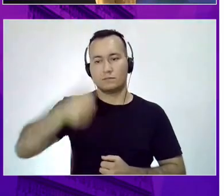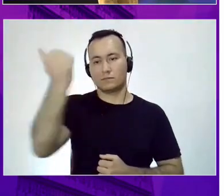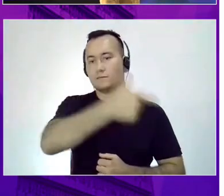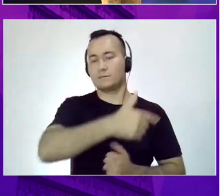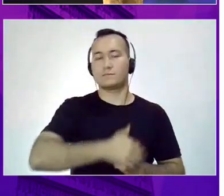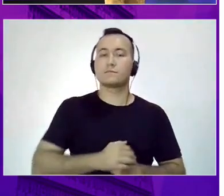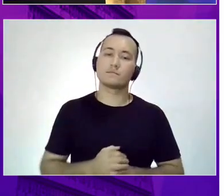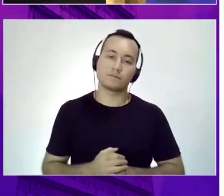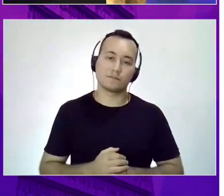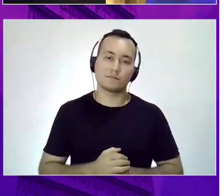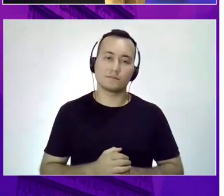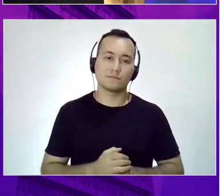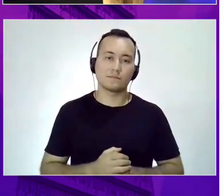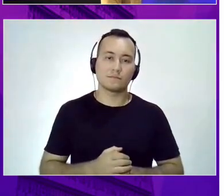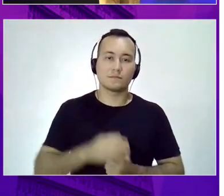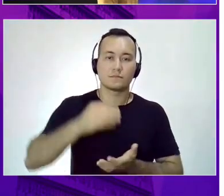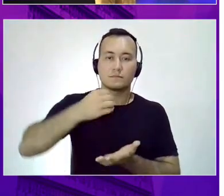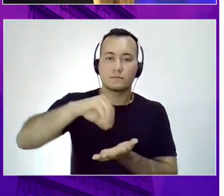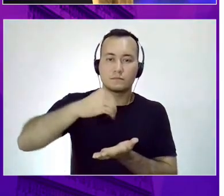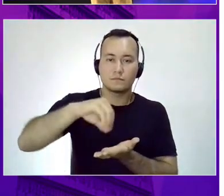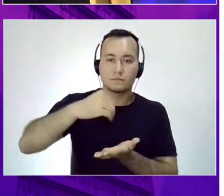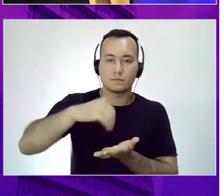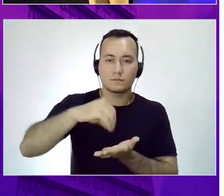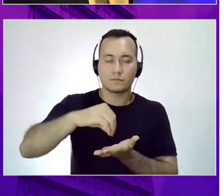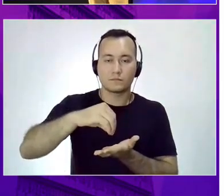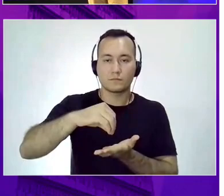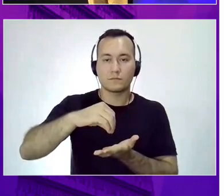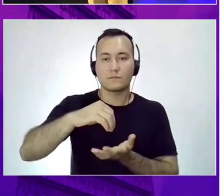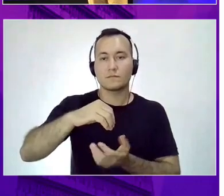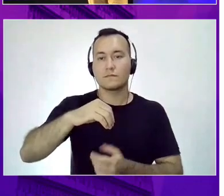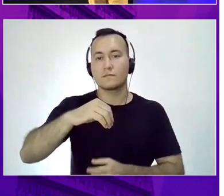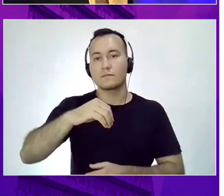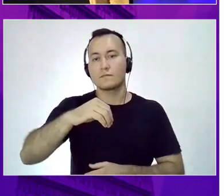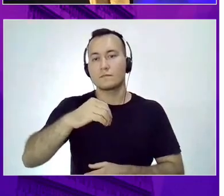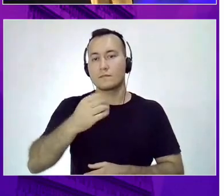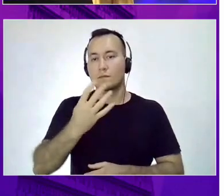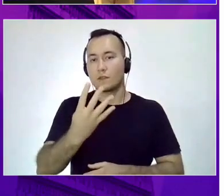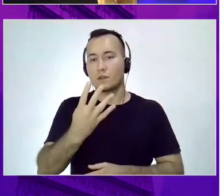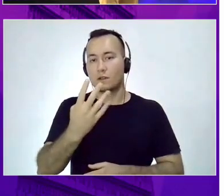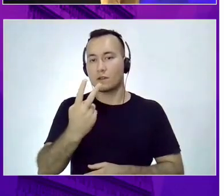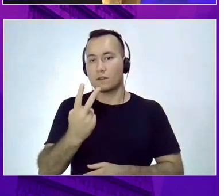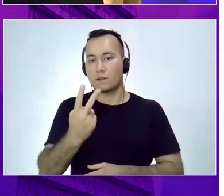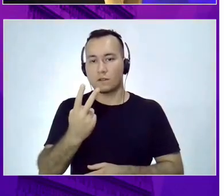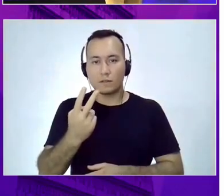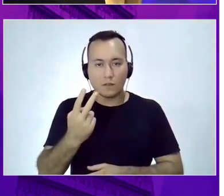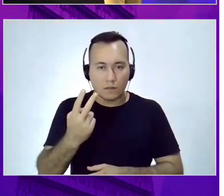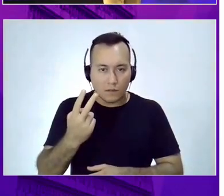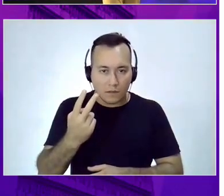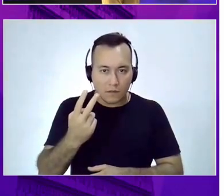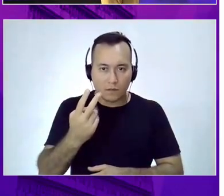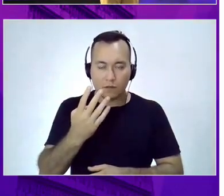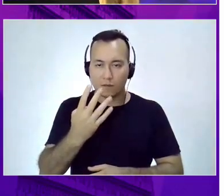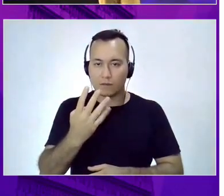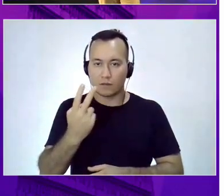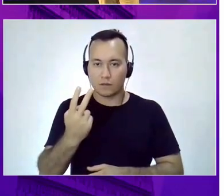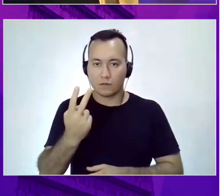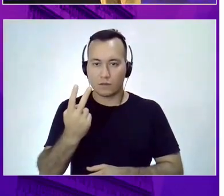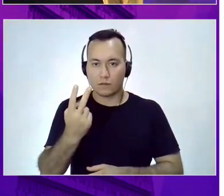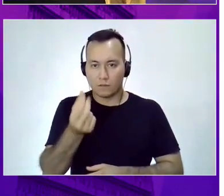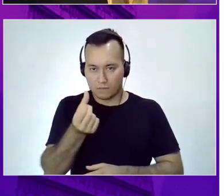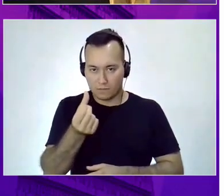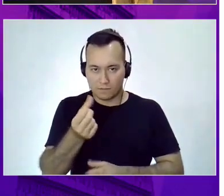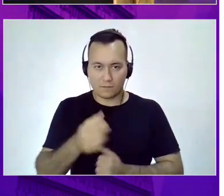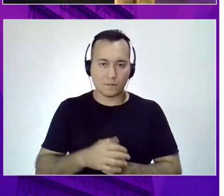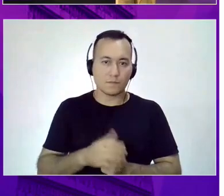422 notificações por segundo, né, o tempo máximo. O acoplamento ele é o mínimo ali dentro daquele ambiente, somente o aferente mesmo do